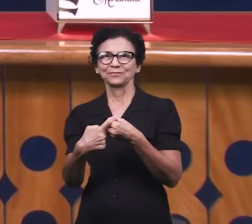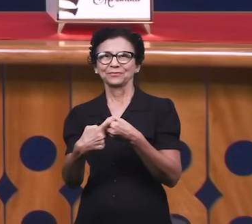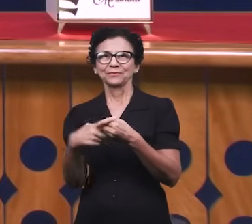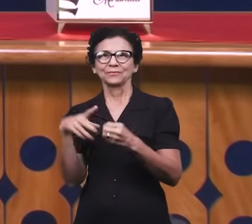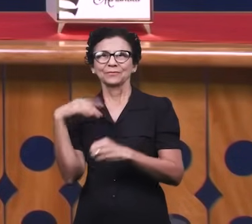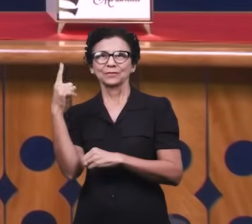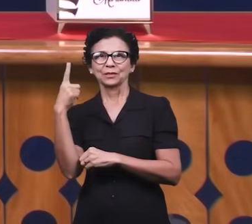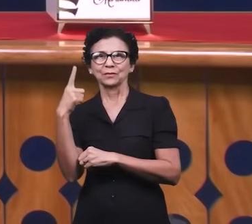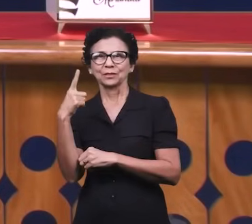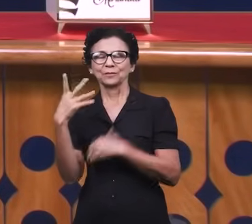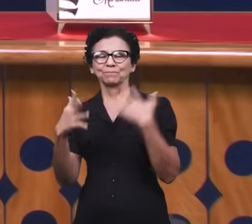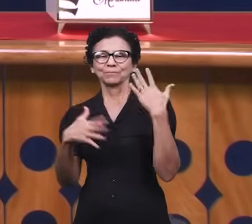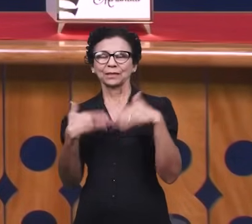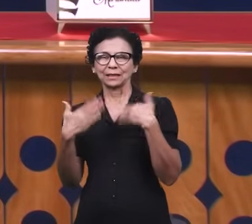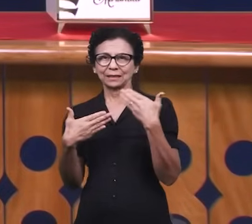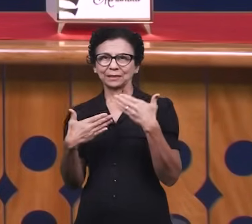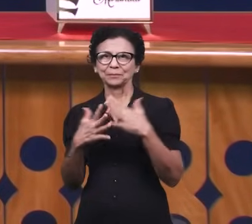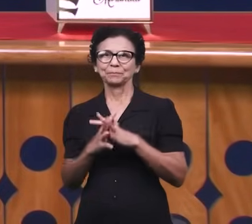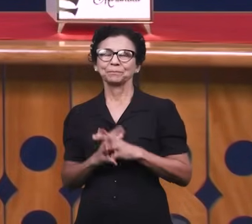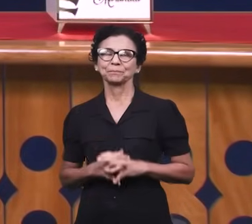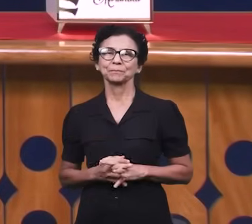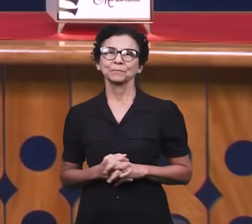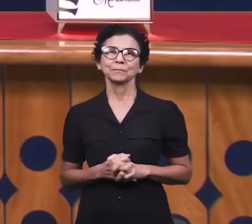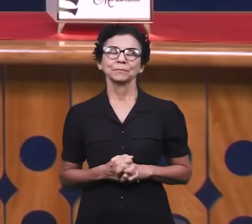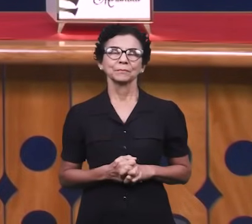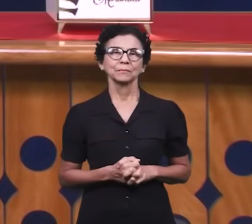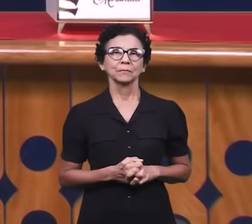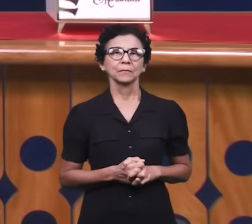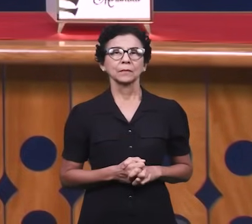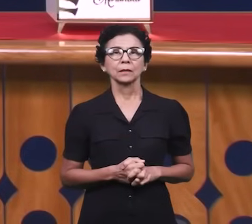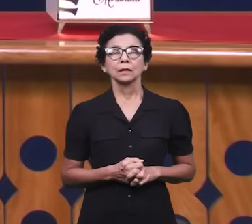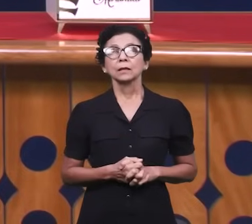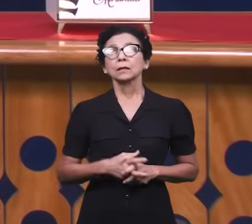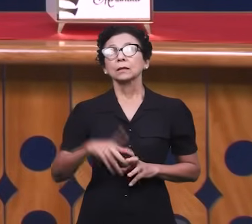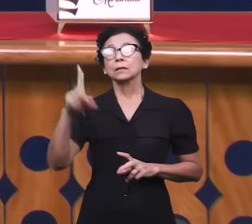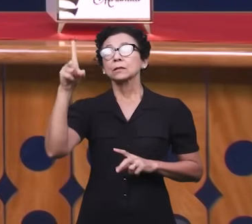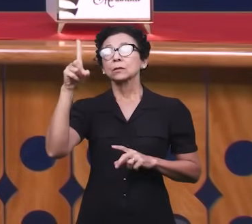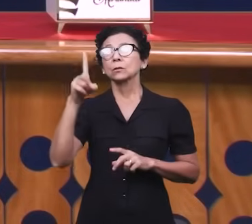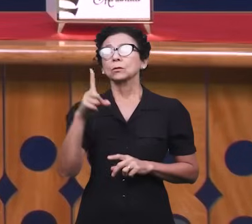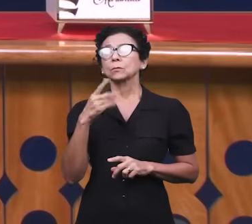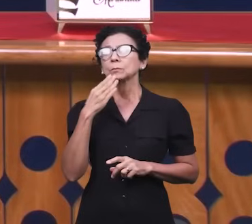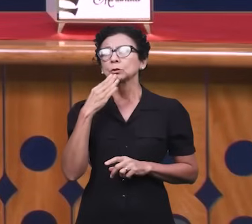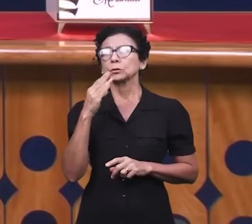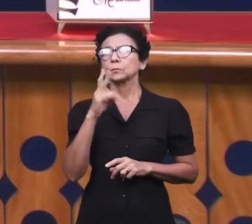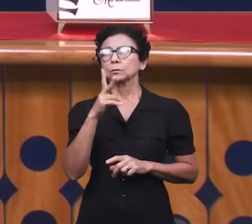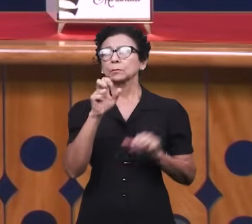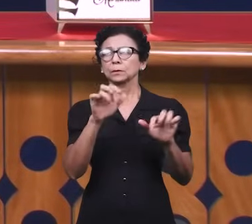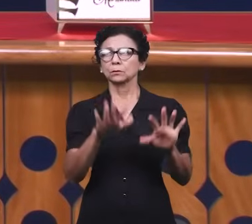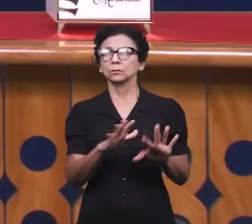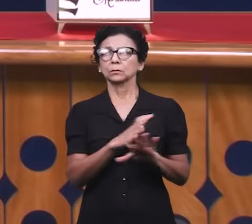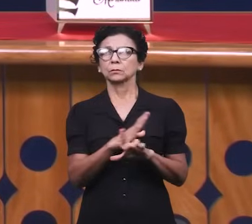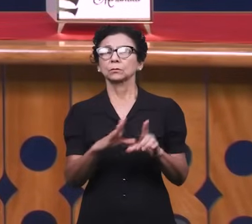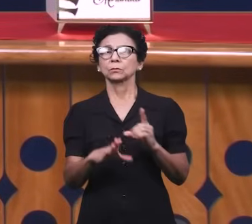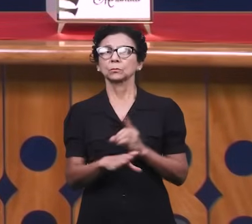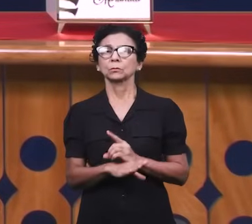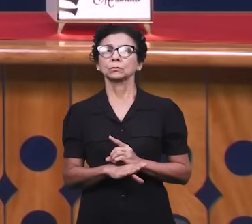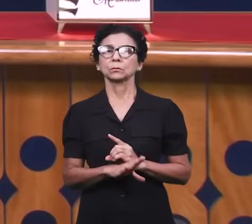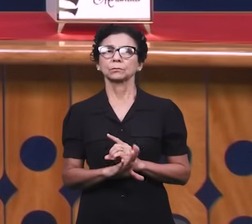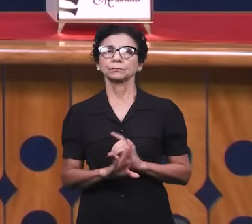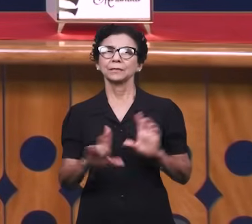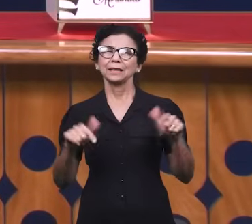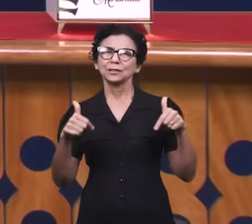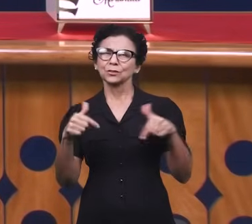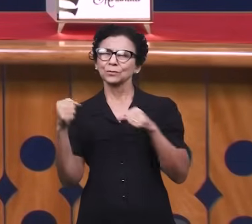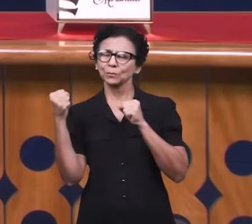Louvado seja o nome do Senhor. Pedimos ao nosso Deus que continue nos abençoando neste culto, também operando pela sua